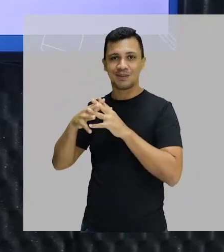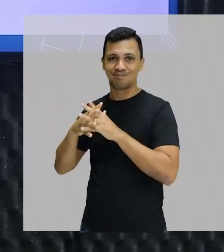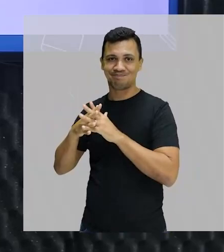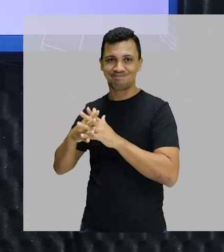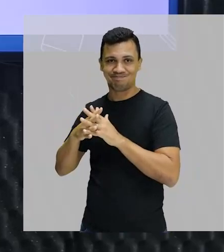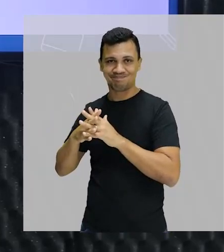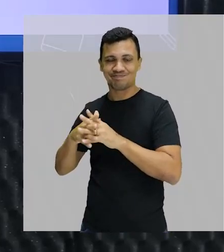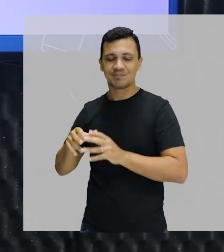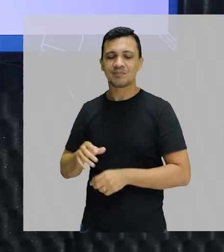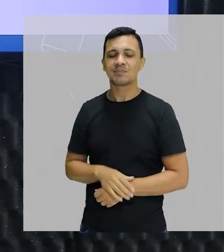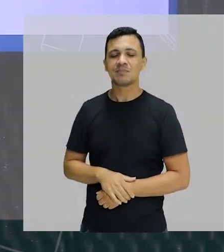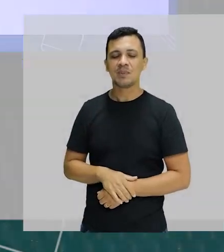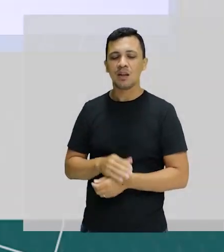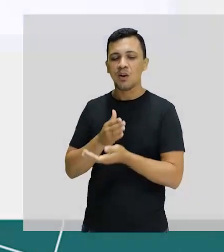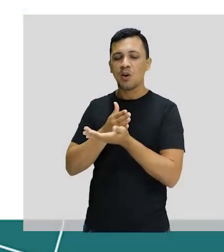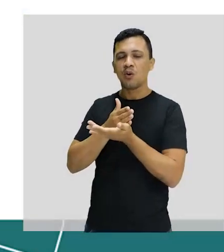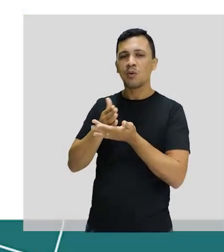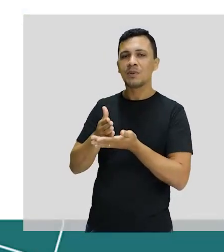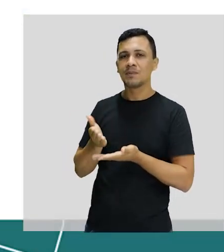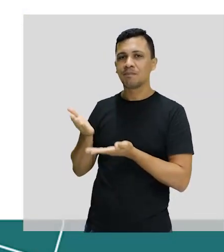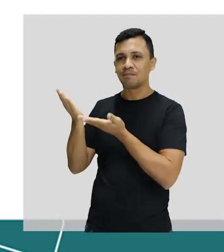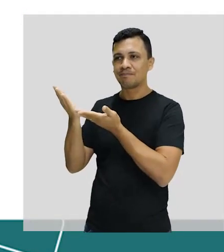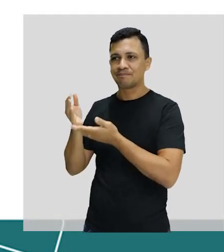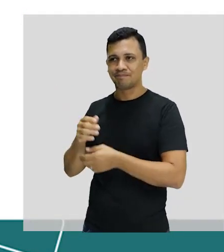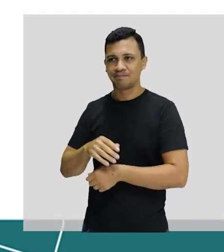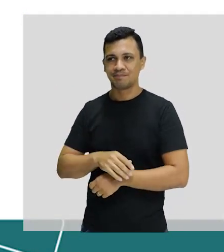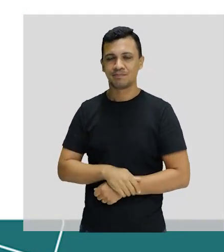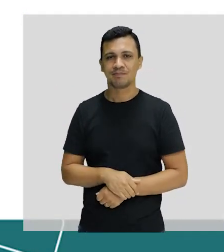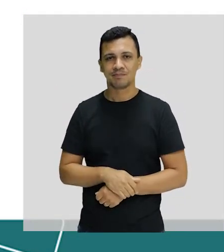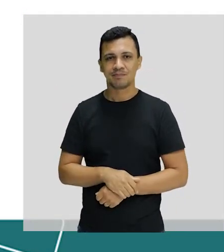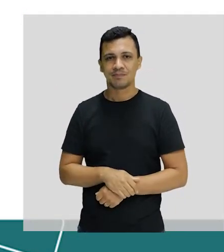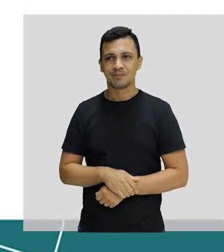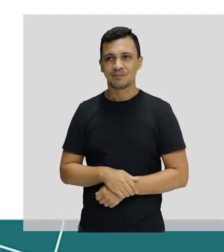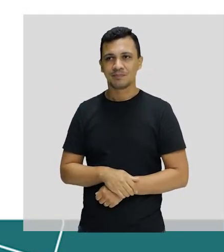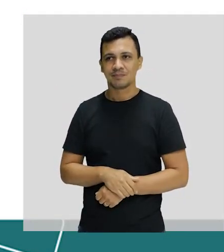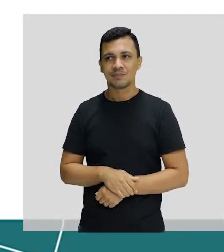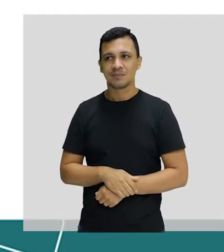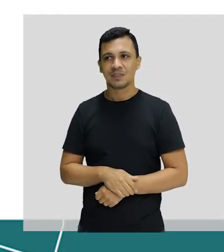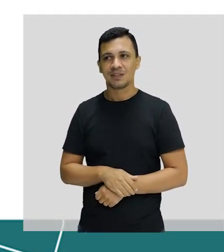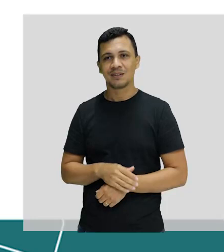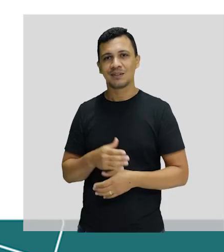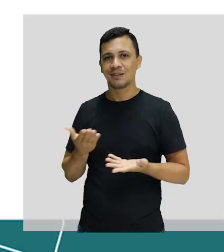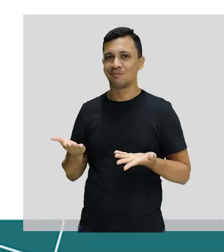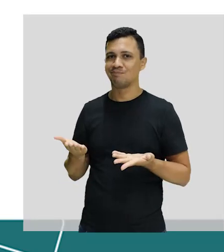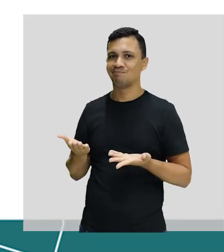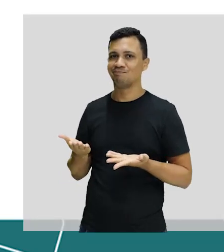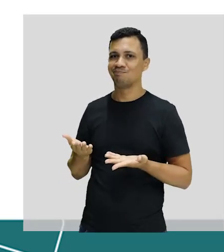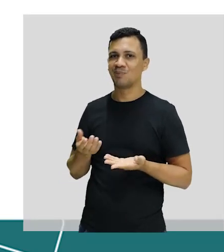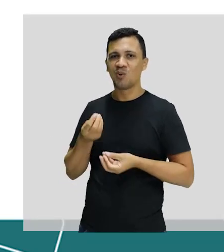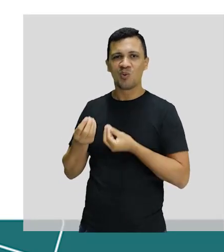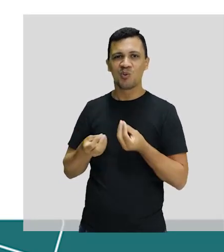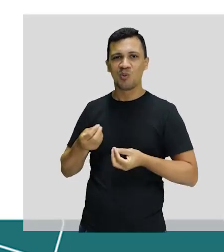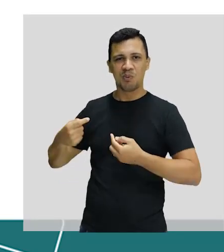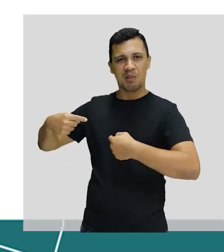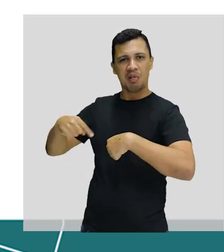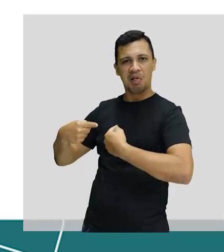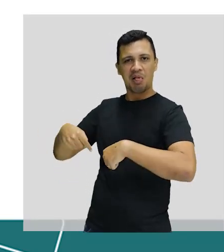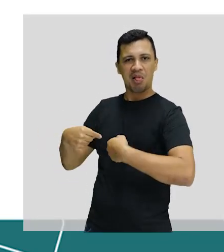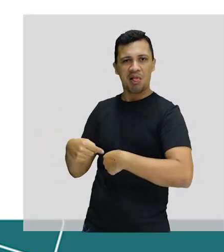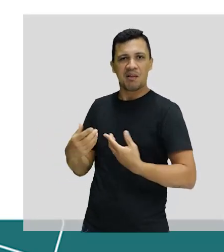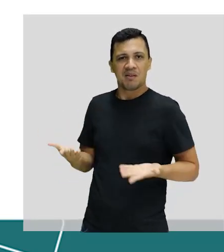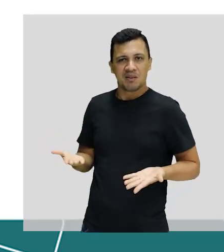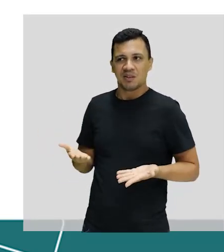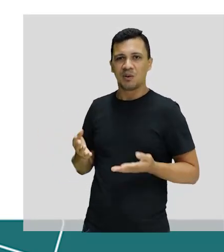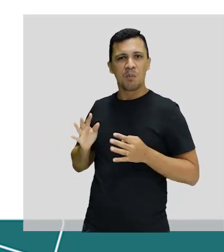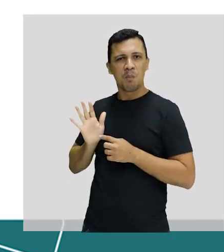Então, vamos começar. Olha só, aqui, né, meu slide já tá brincando com minha cara. Ele já mostrou tudo de uma vez, mas a gente vai começar mesmo